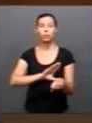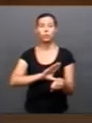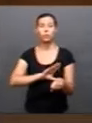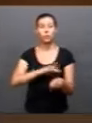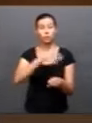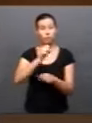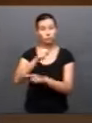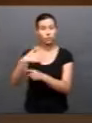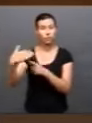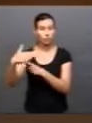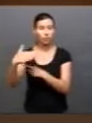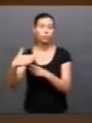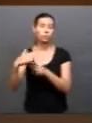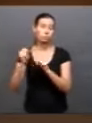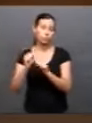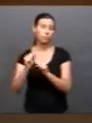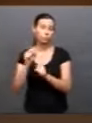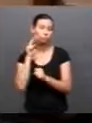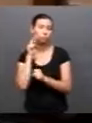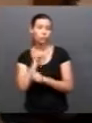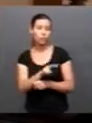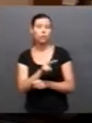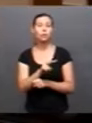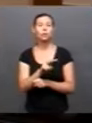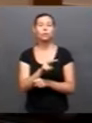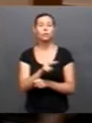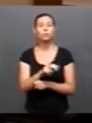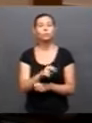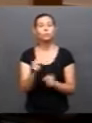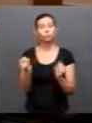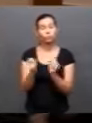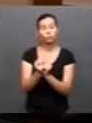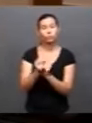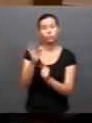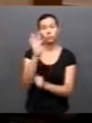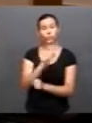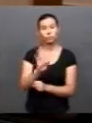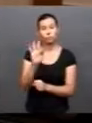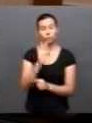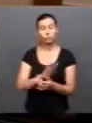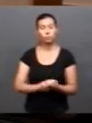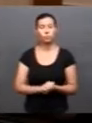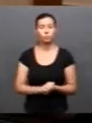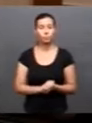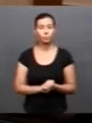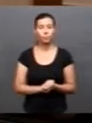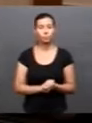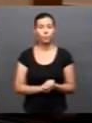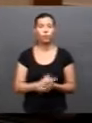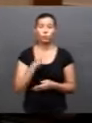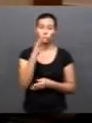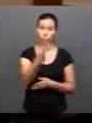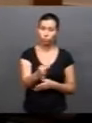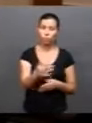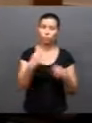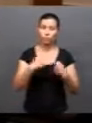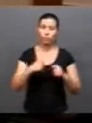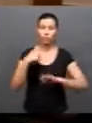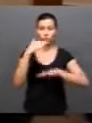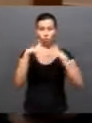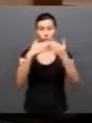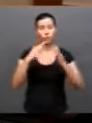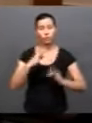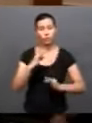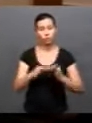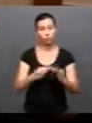pesquisas no âmbito da Universidade Federal de Uberlândia. O nosso futuro depende do desenvolvimento científico e tecnológico. Né? Nós não vamos chamar